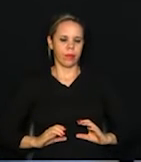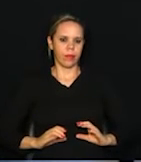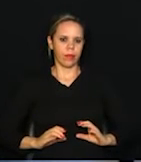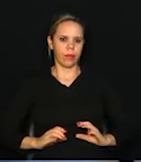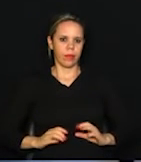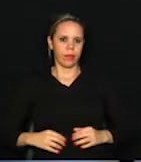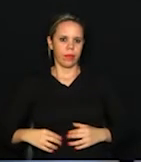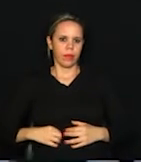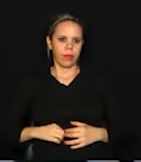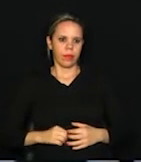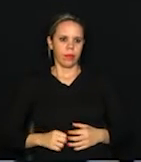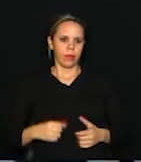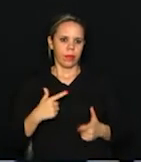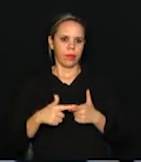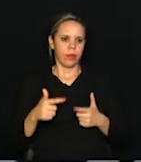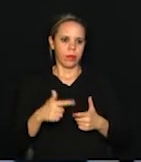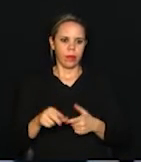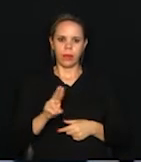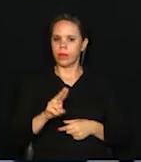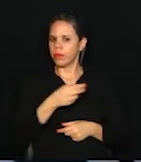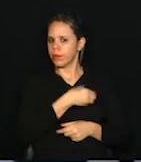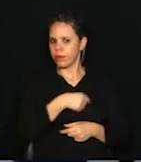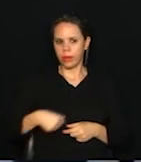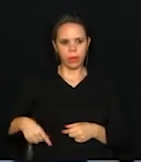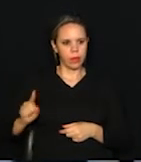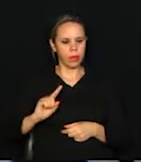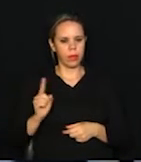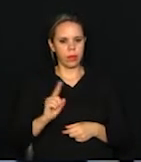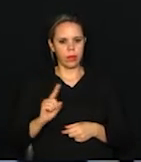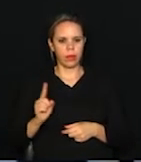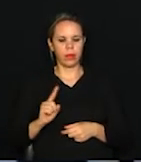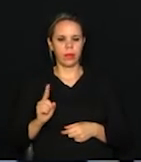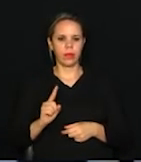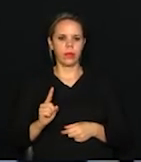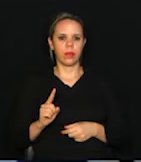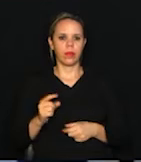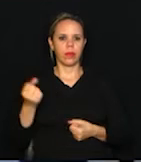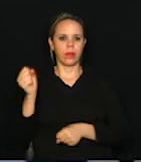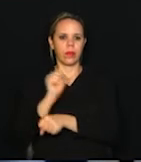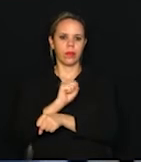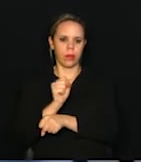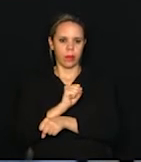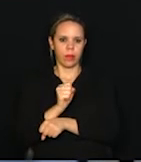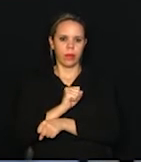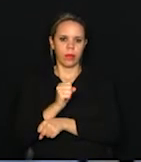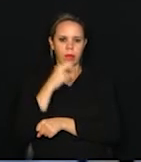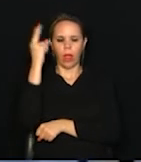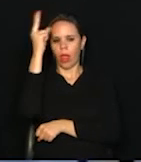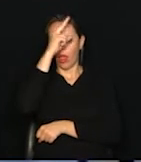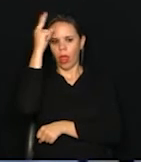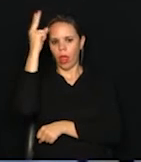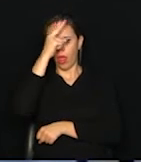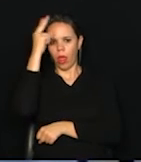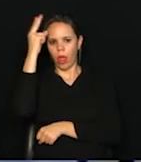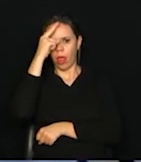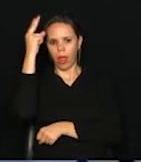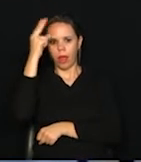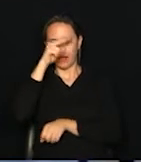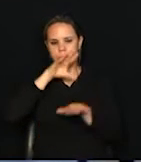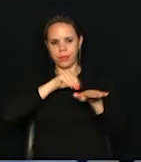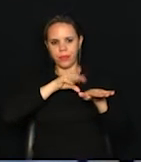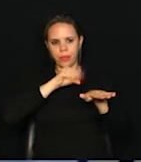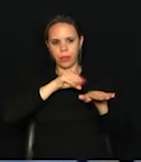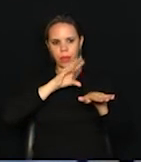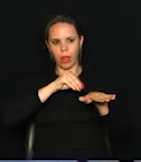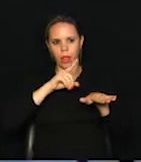insistirem nessa questão de não usar o cinto, pegarem o volante alcoolizados, e nos pontos de radares que nós